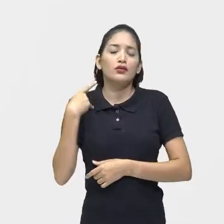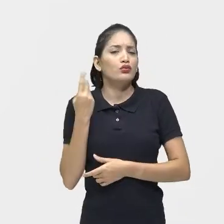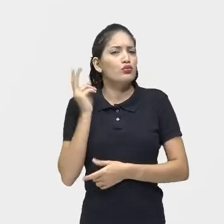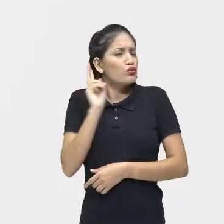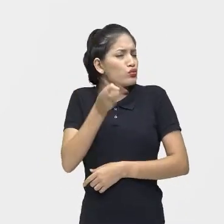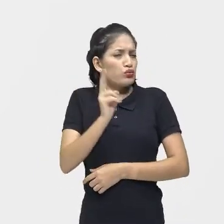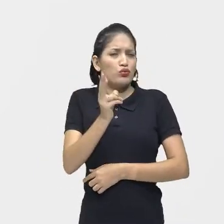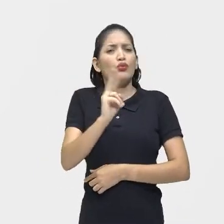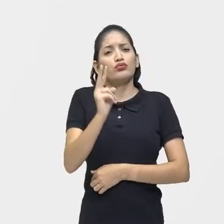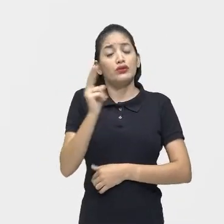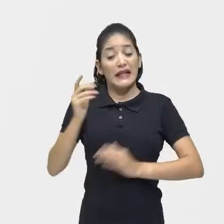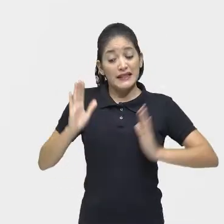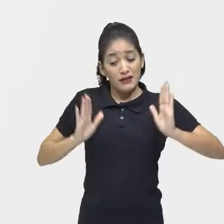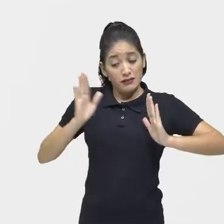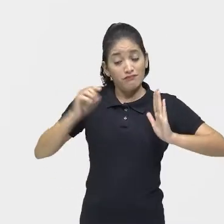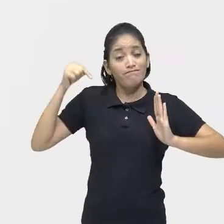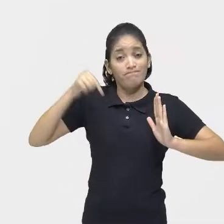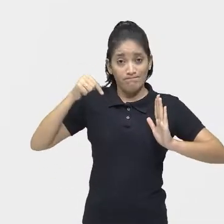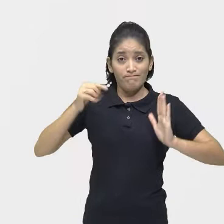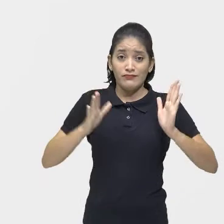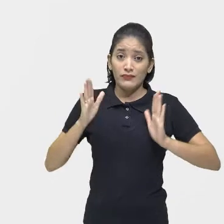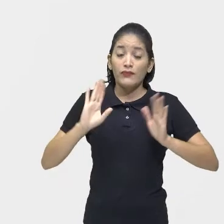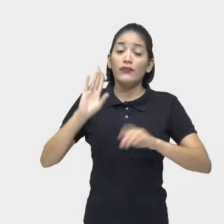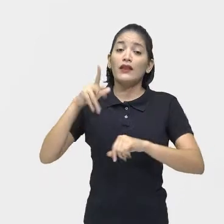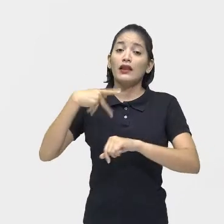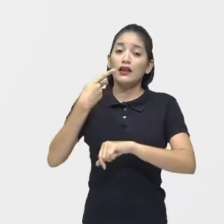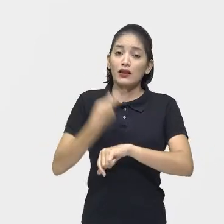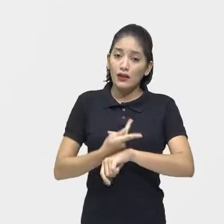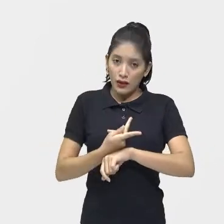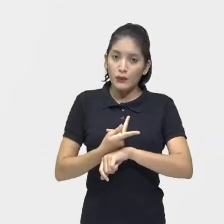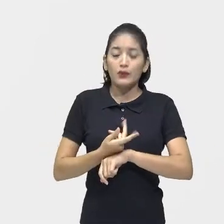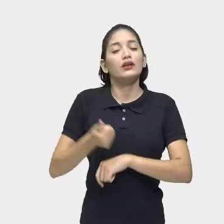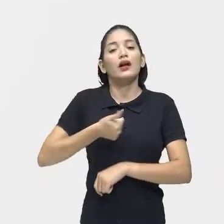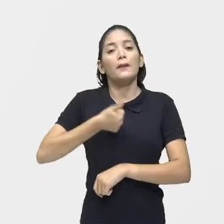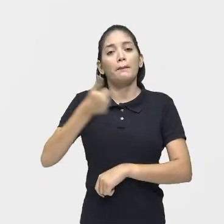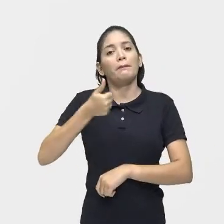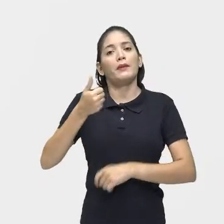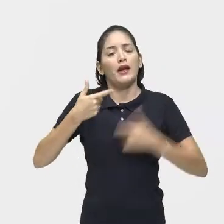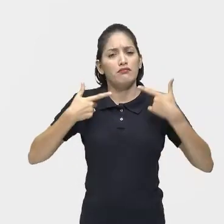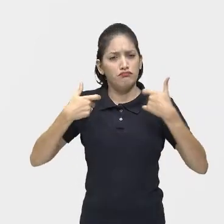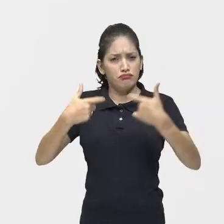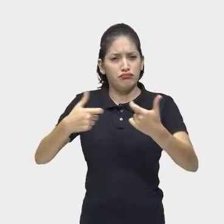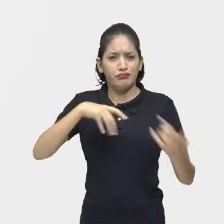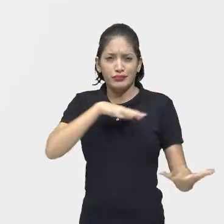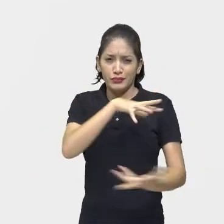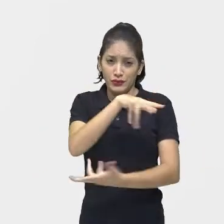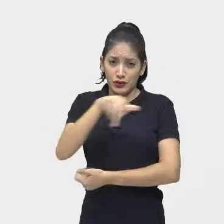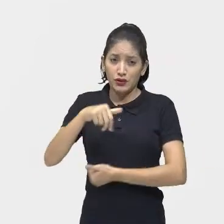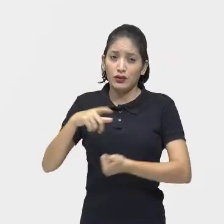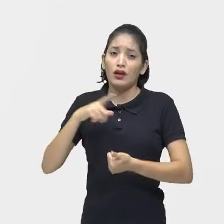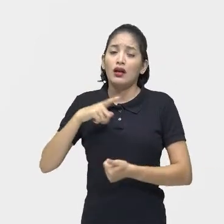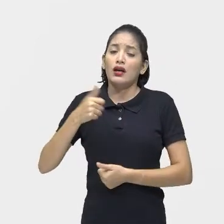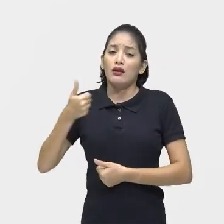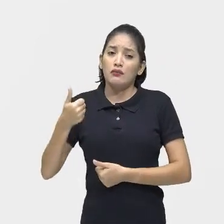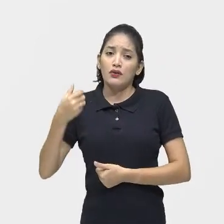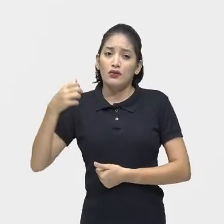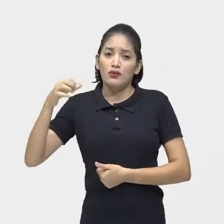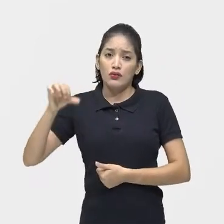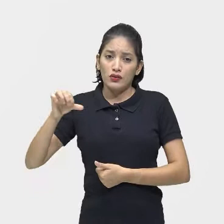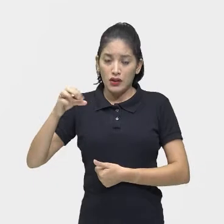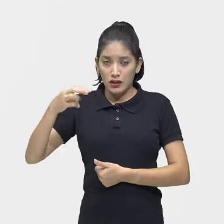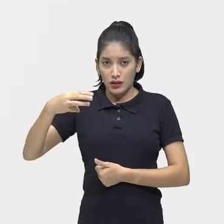persistiram durante esse período, né, que foi aí após o período da Primeira Guerra Mundial. Aí a gente já tem de 1939